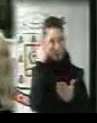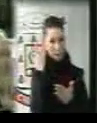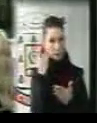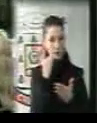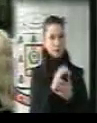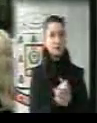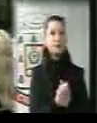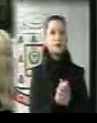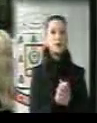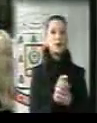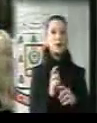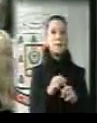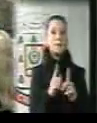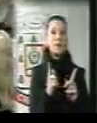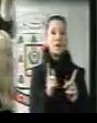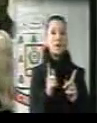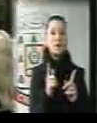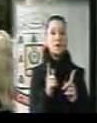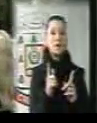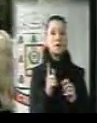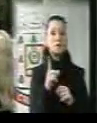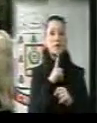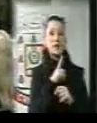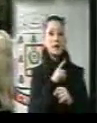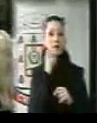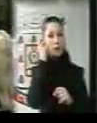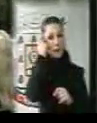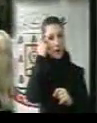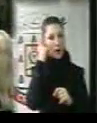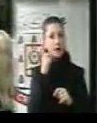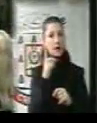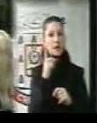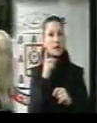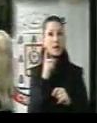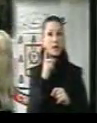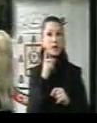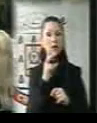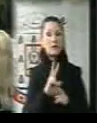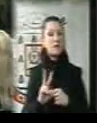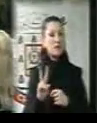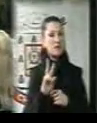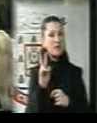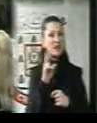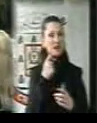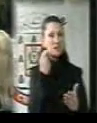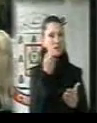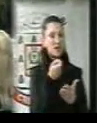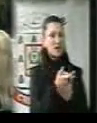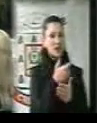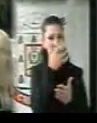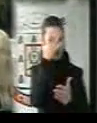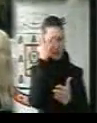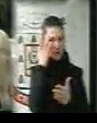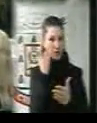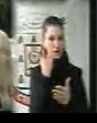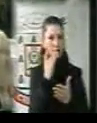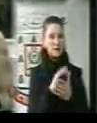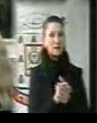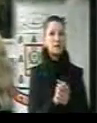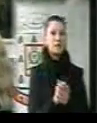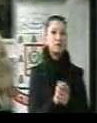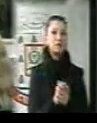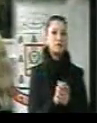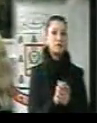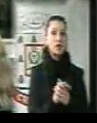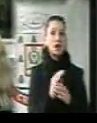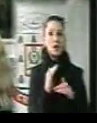só para você ter uma ideia da magnitude do valor de desapropriação nas obras que acontecem em